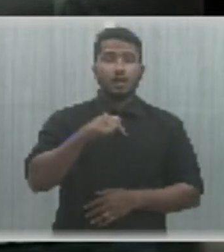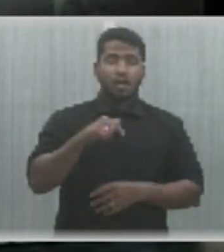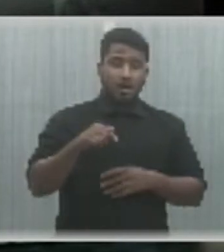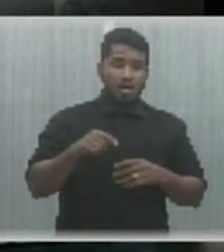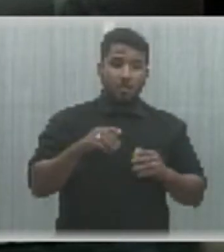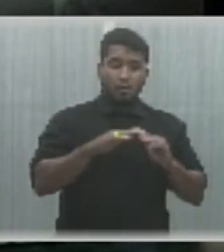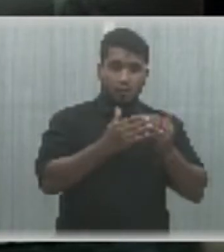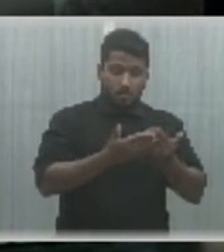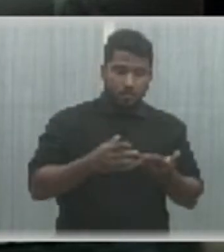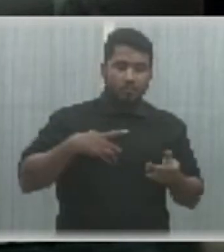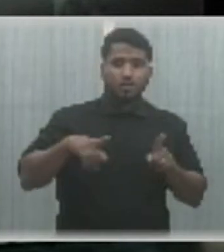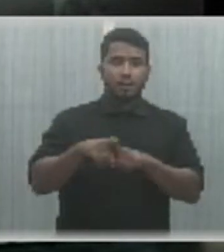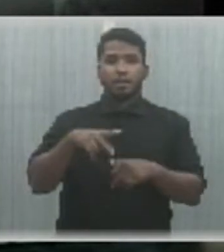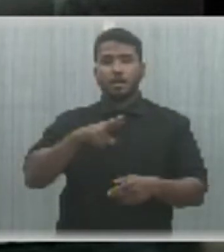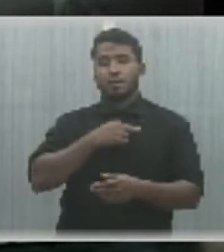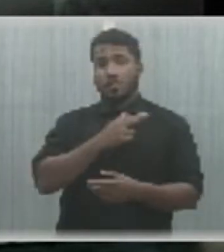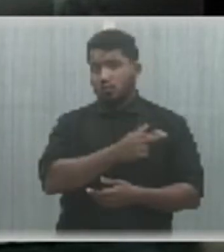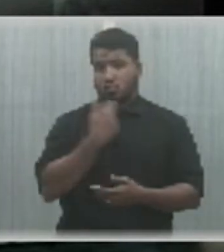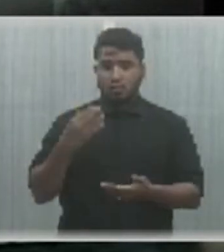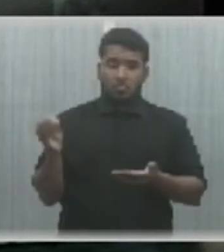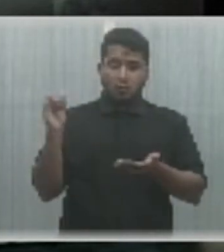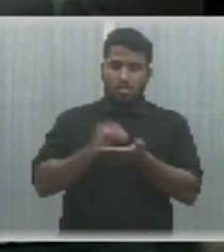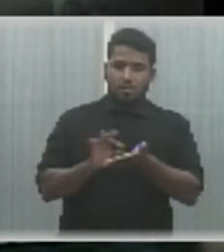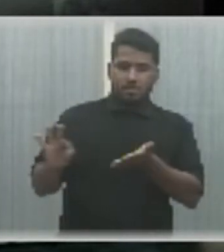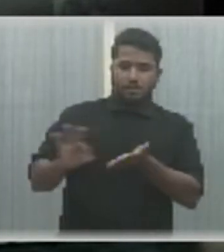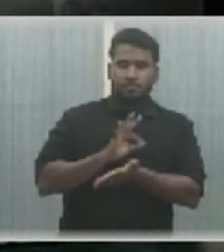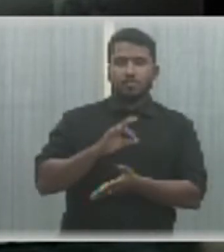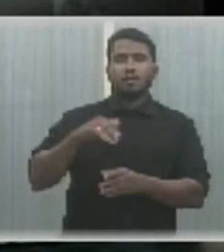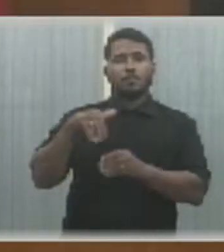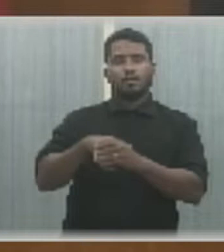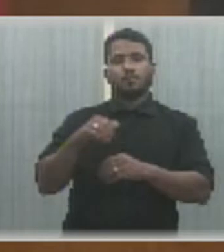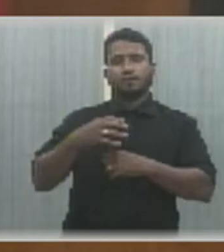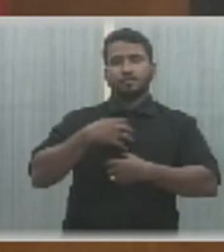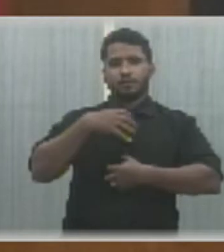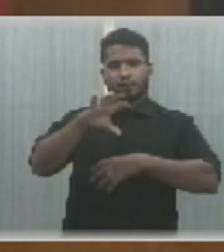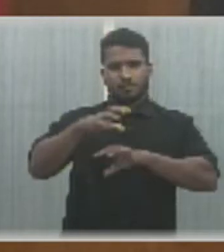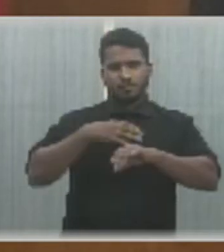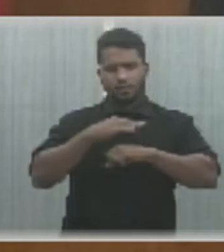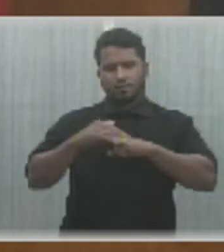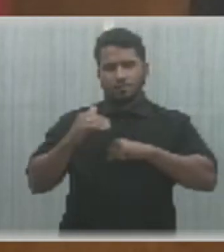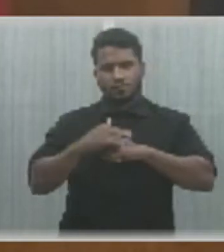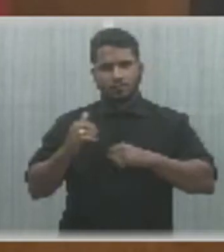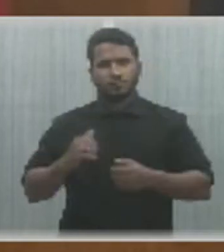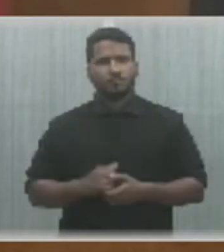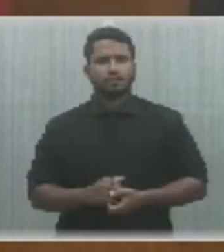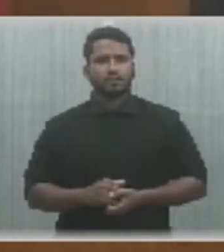para subscrever o requerimento. O voto de pesar. Pois não, deputado Lima.